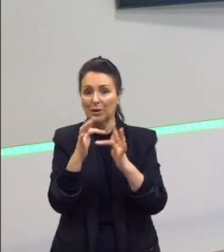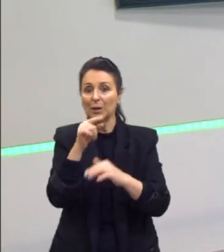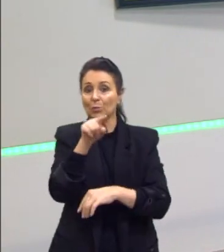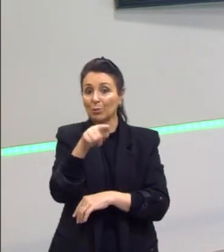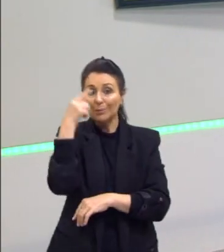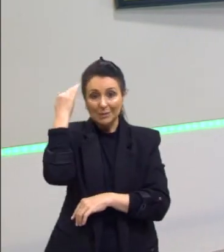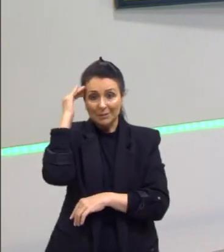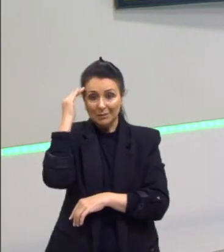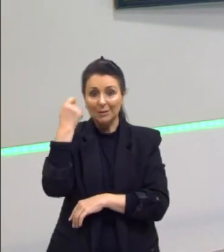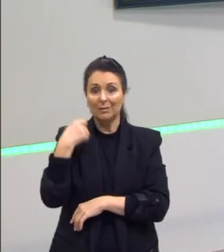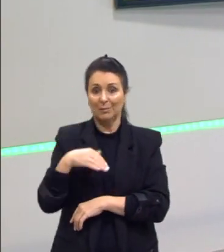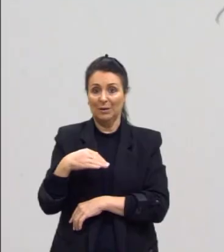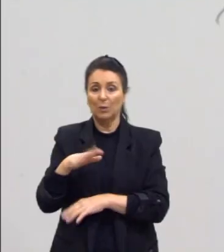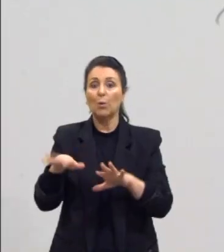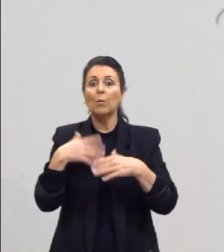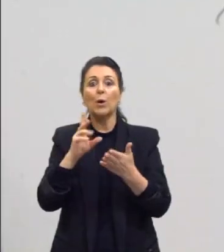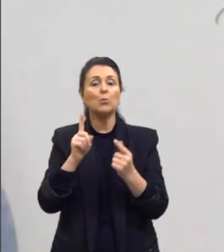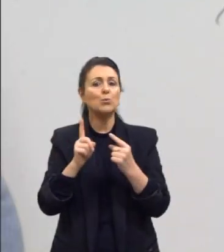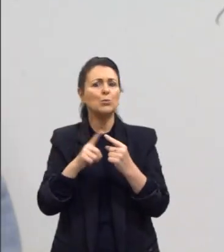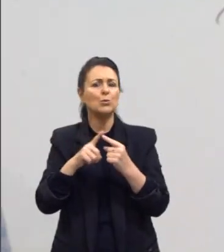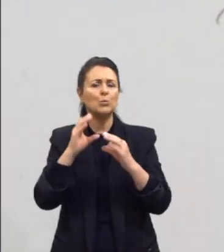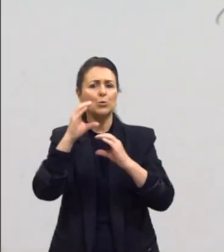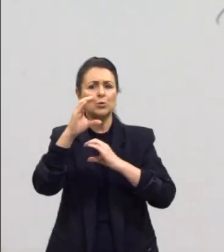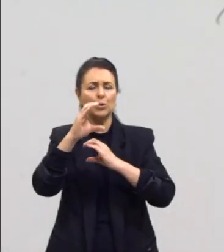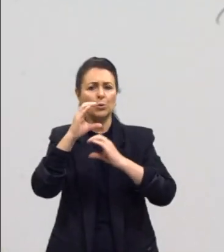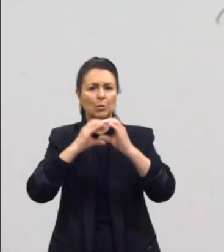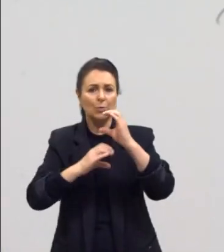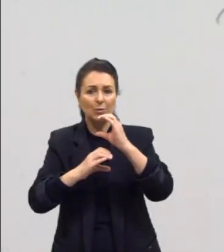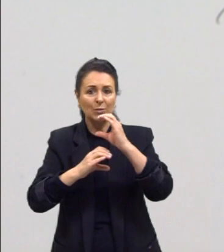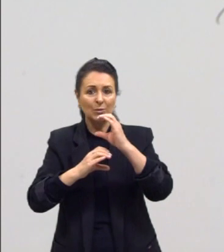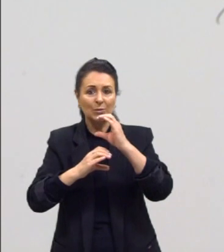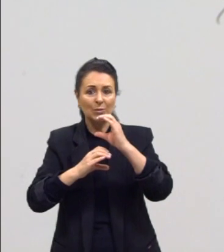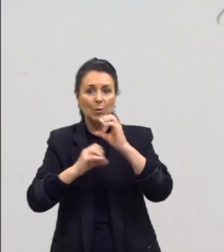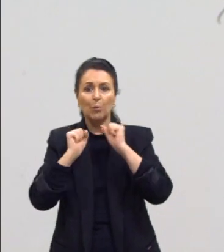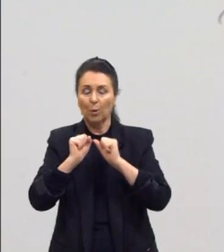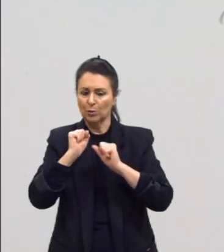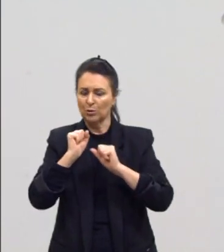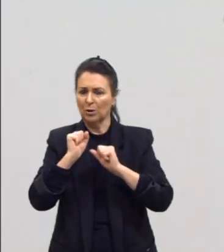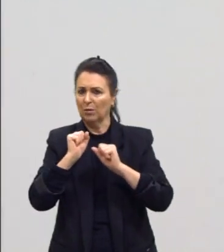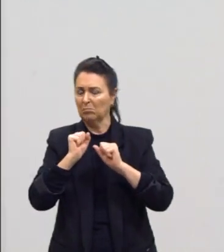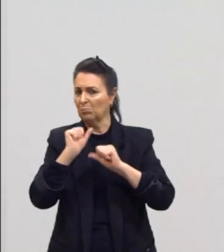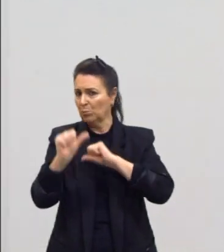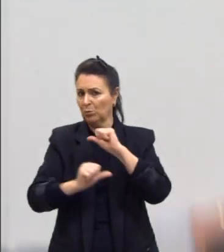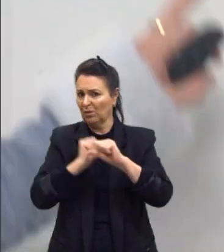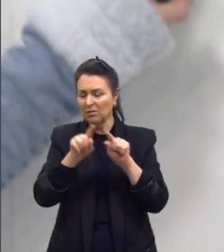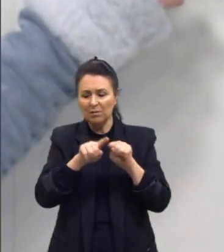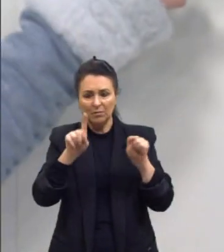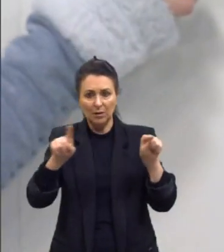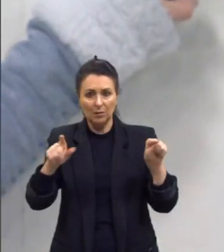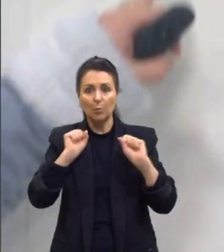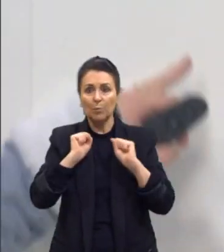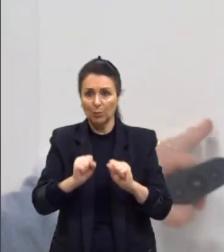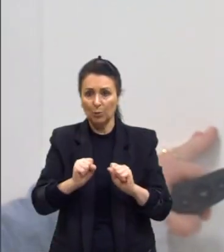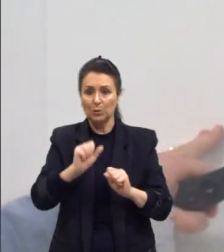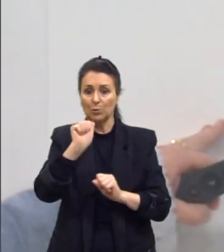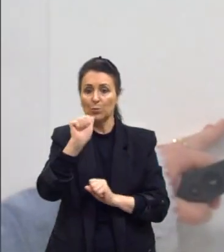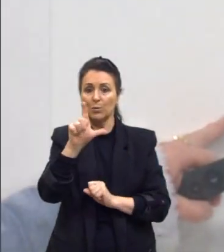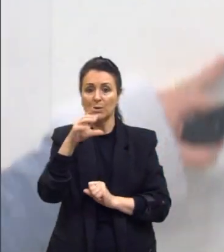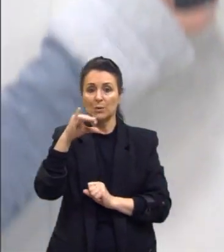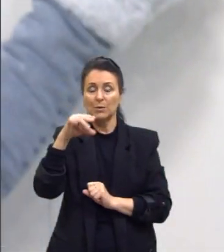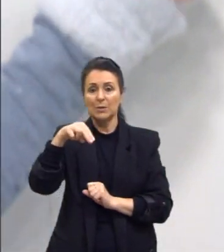tipo de de composto é aquele Lina pode ter algumas variações pode né pode acontecer aqui eu como usar os